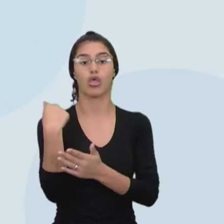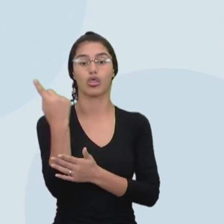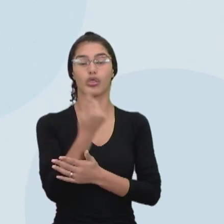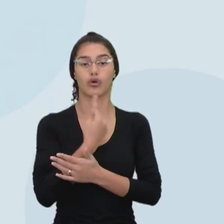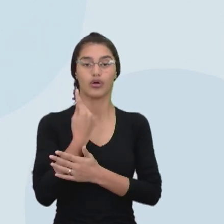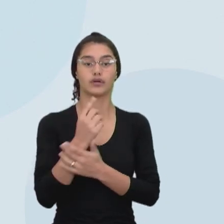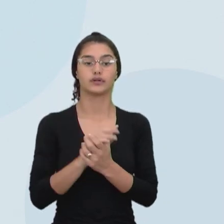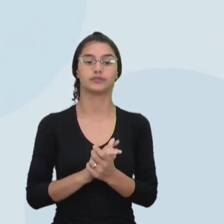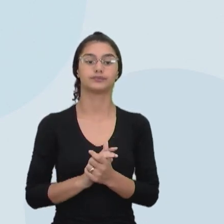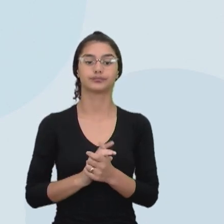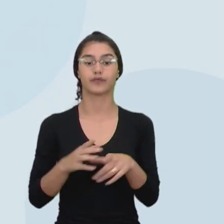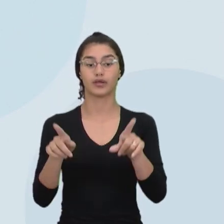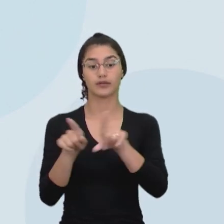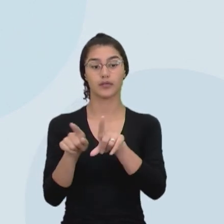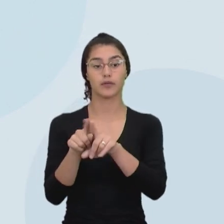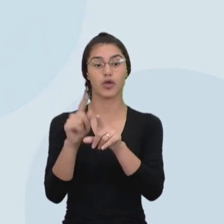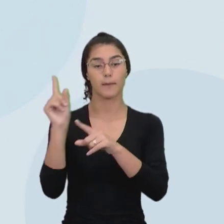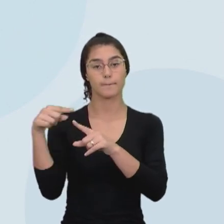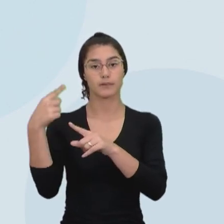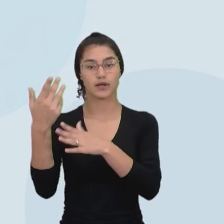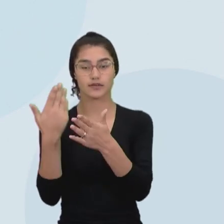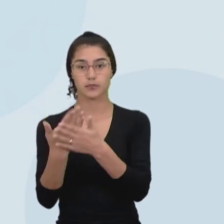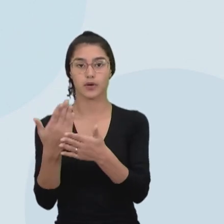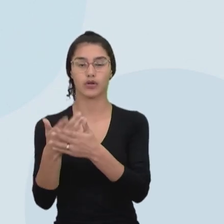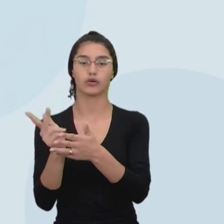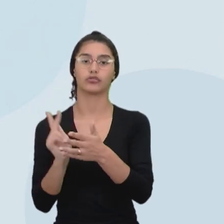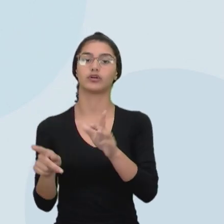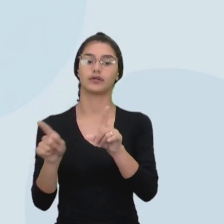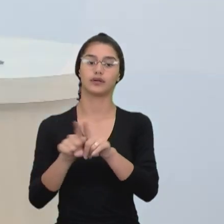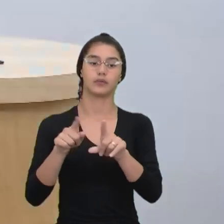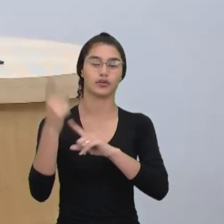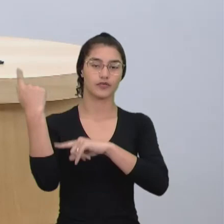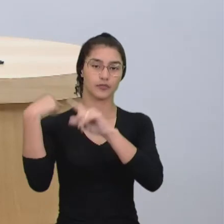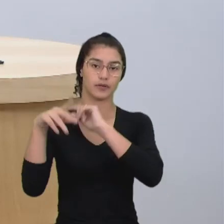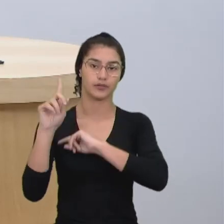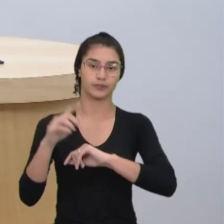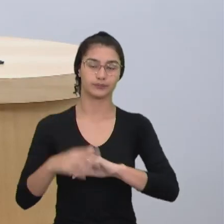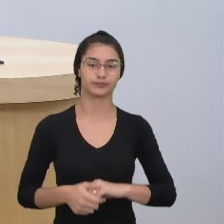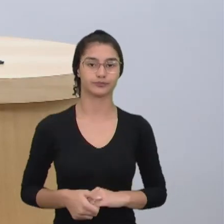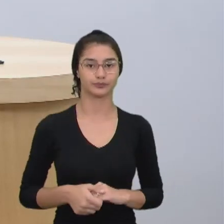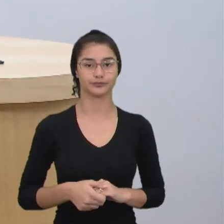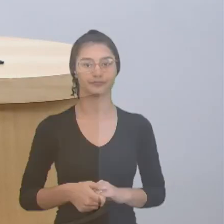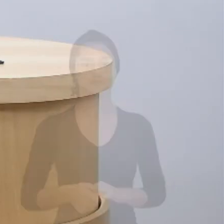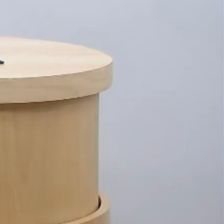estaremos aqui para a próxima aula, dando continuidade ao desenvolvimento. Até a próxima.